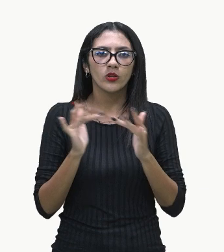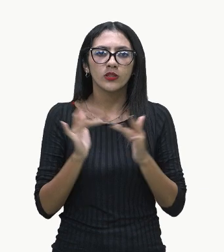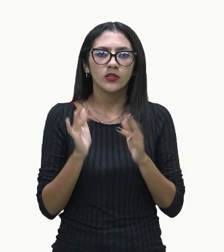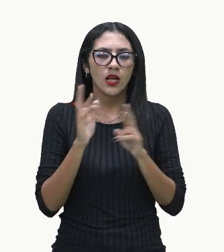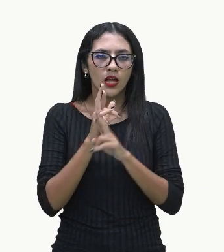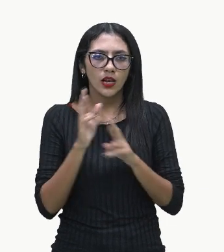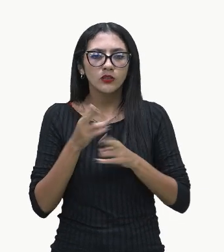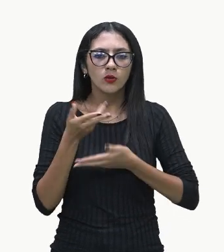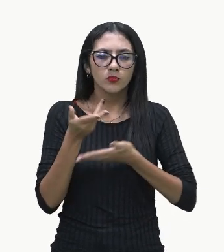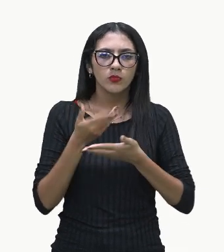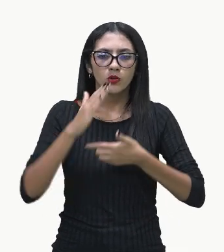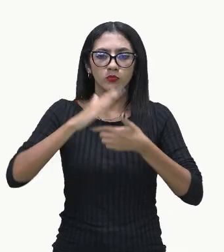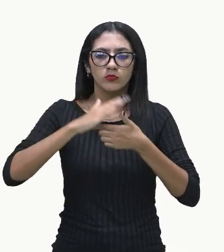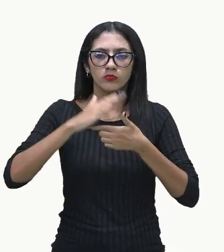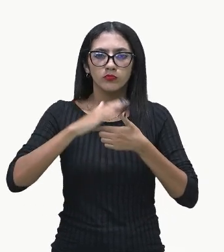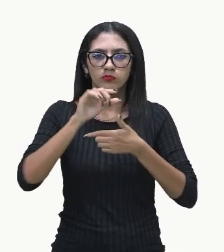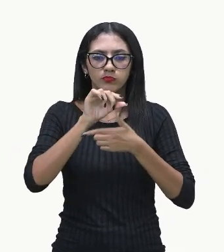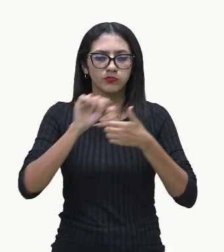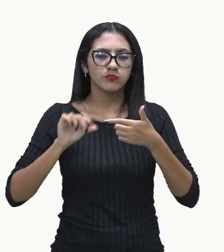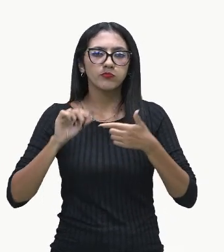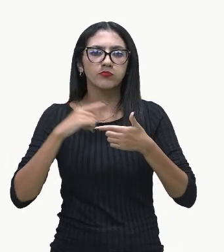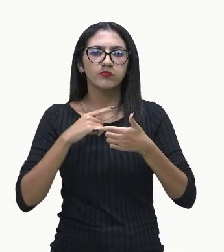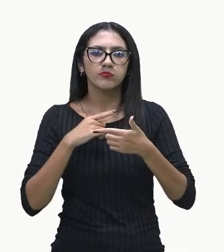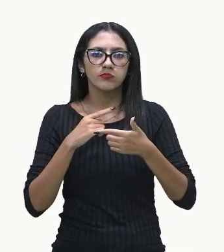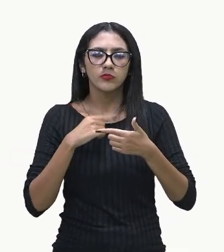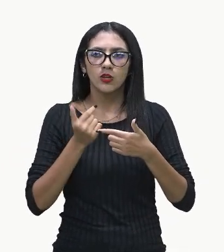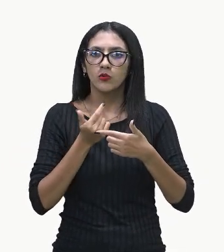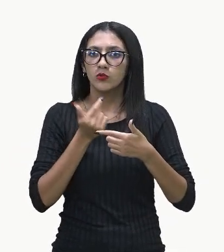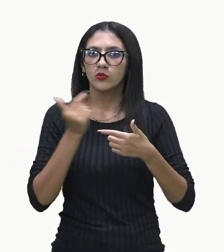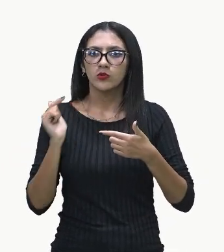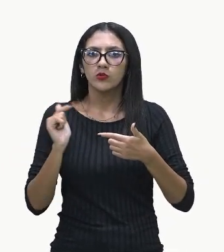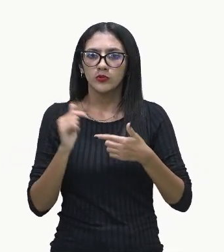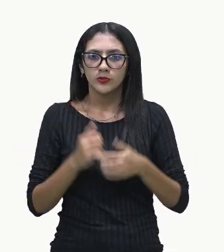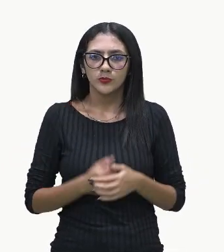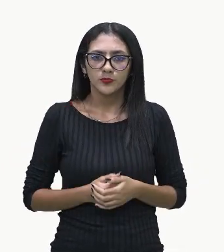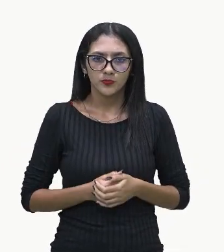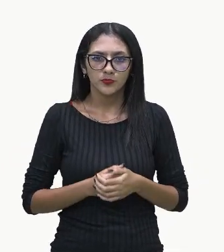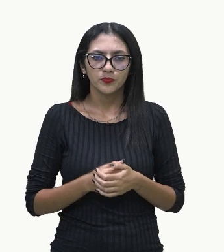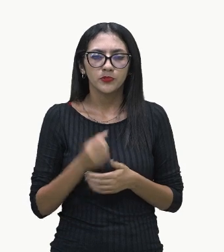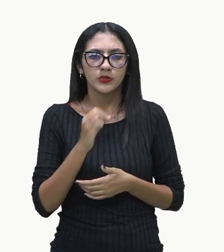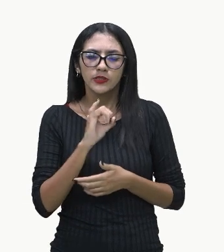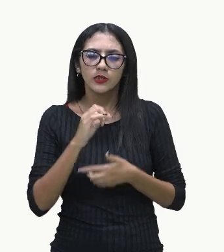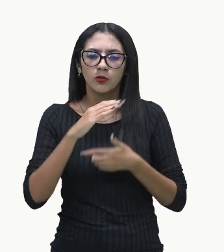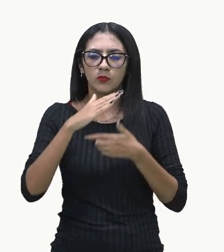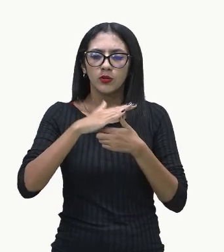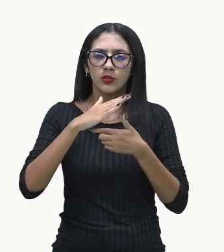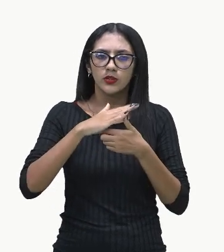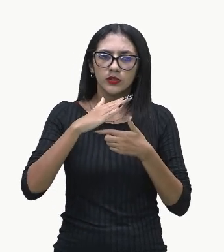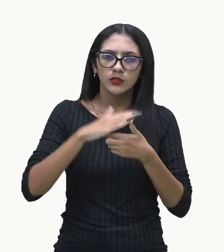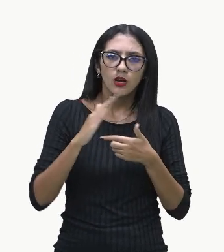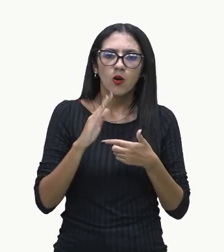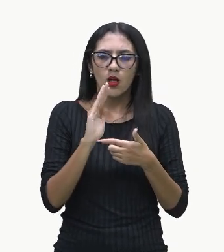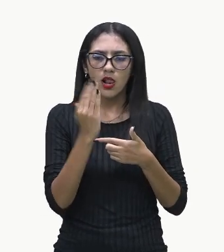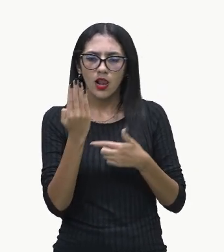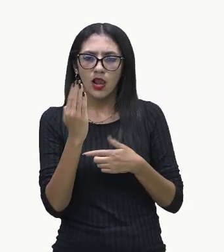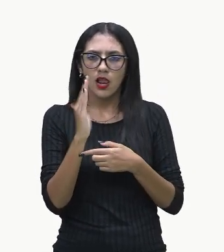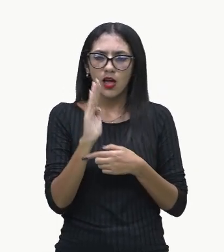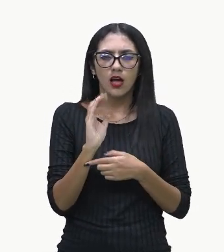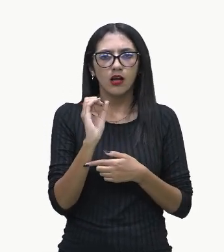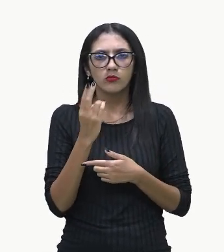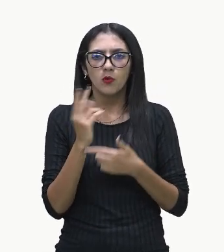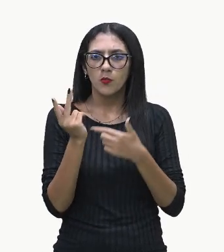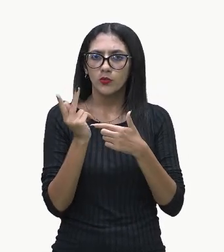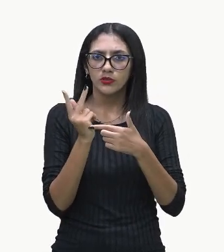triângulo retângulo desenvolve com os outros elementos, sejam eles projeções, lados, hipotenusa e por aí